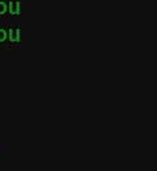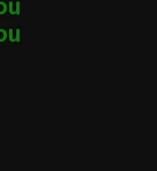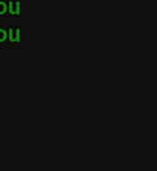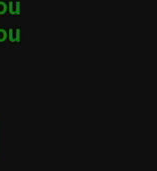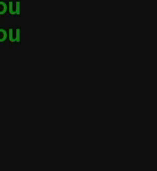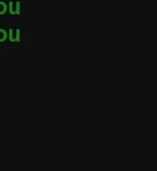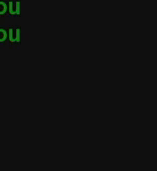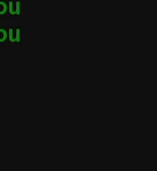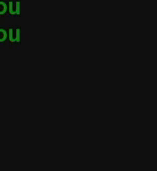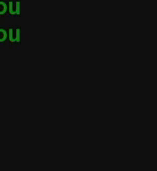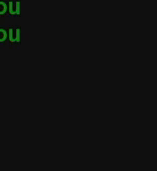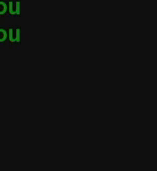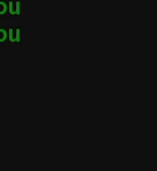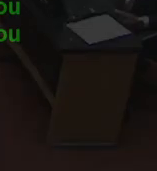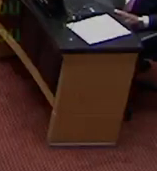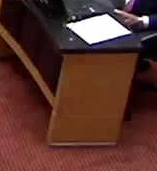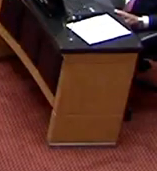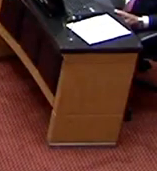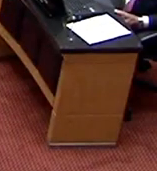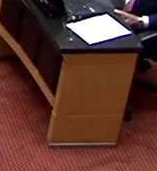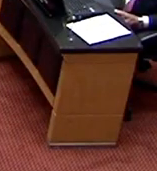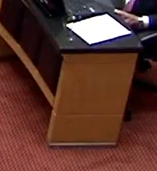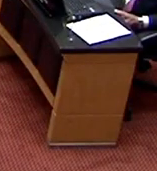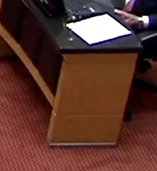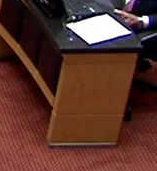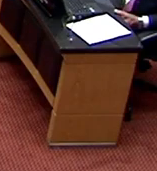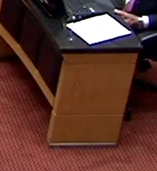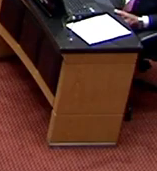e vai dar os limpar 8.1